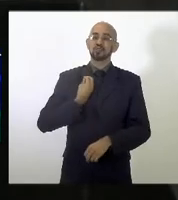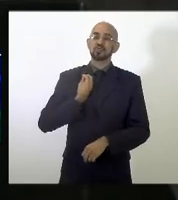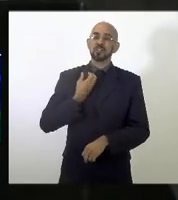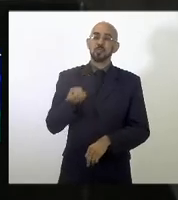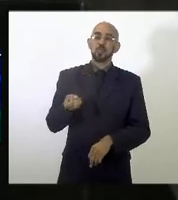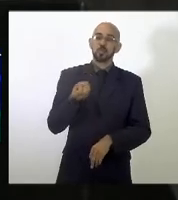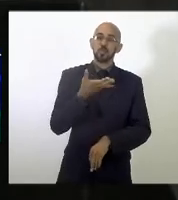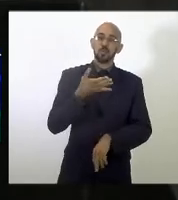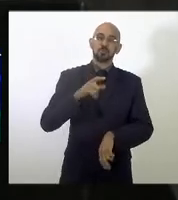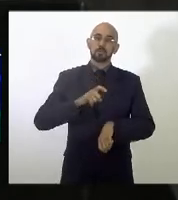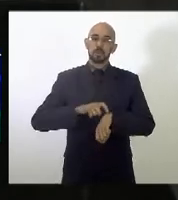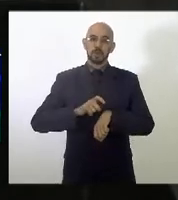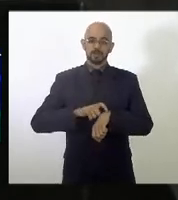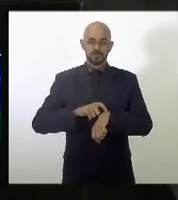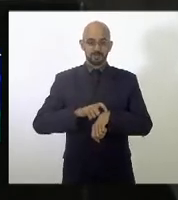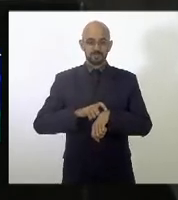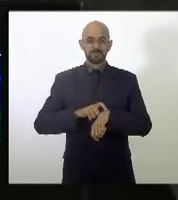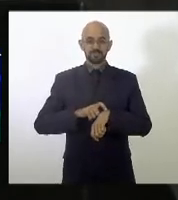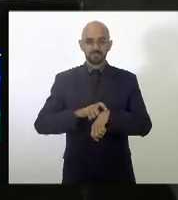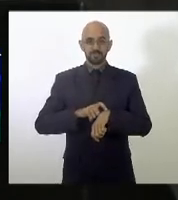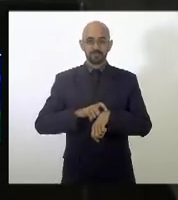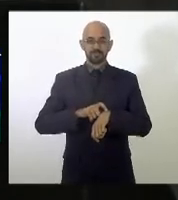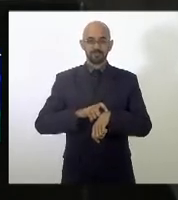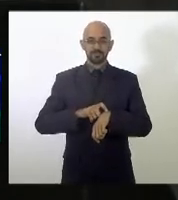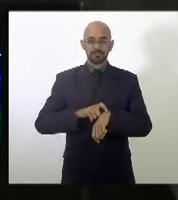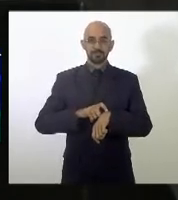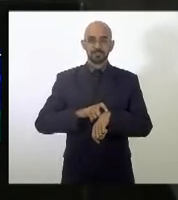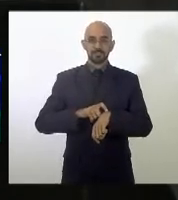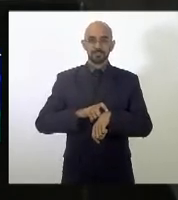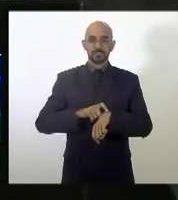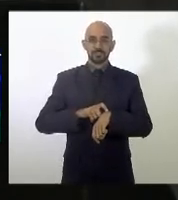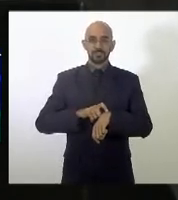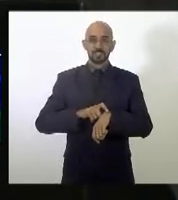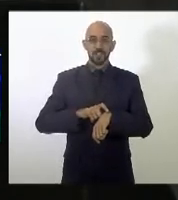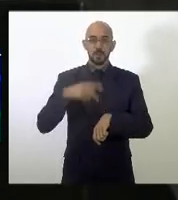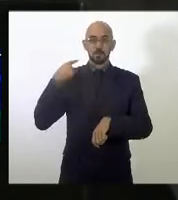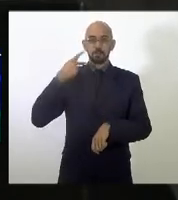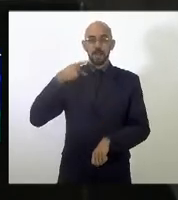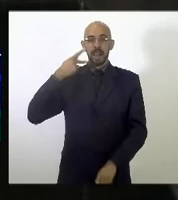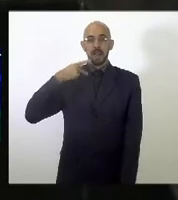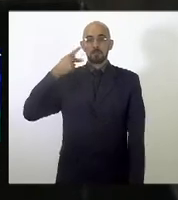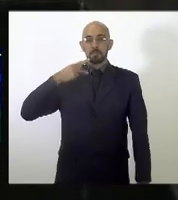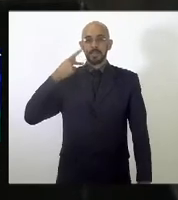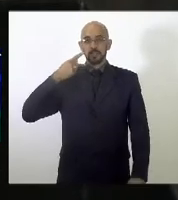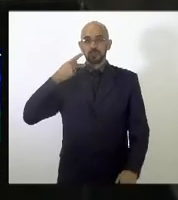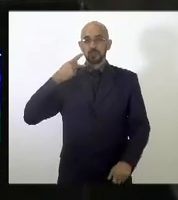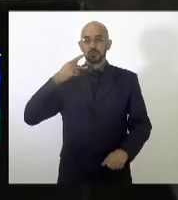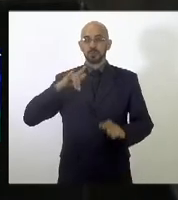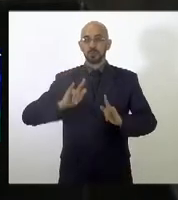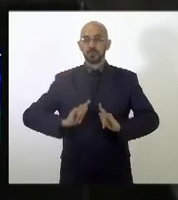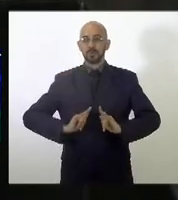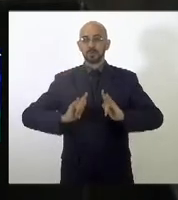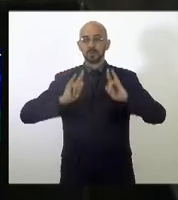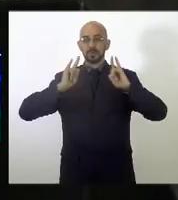novo momento. O parlamento no edifício